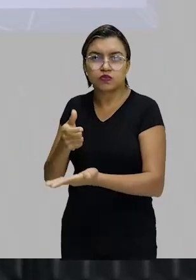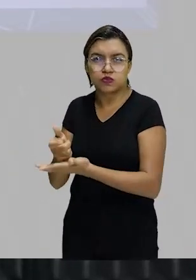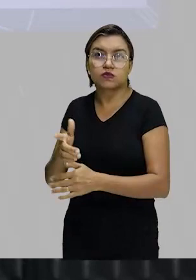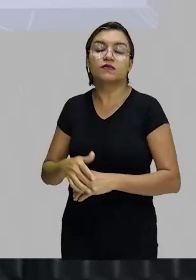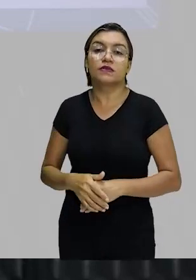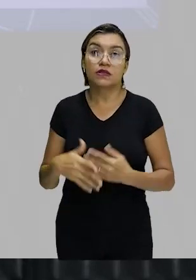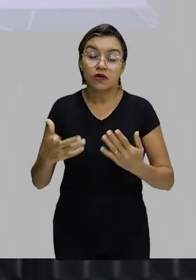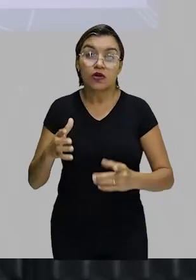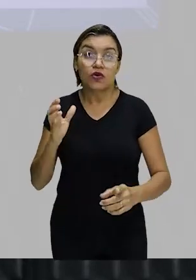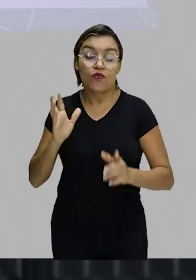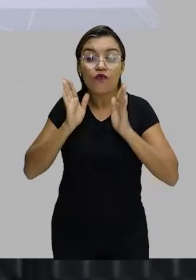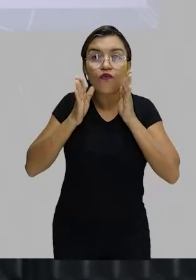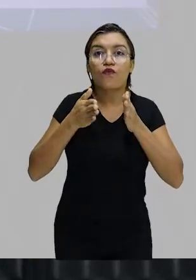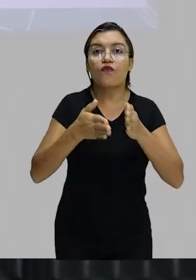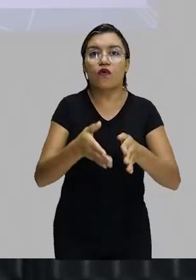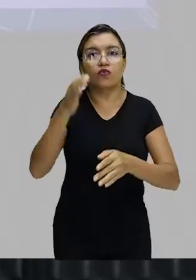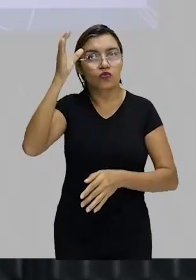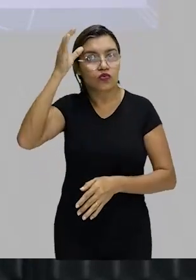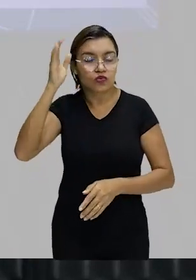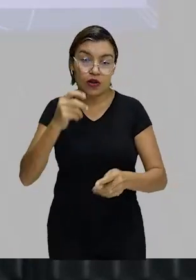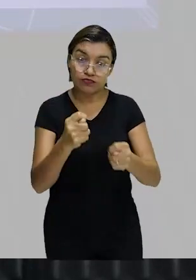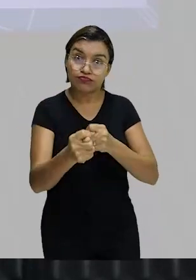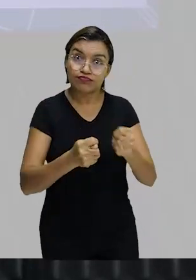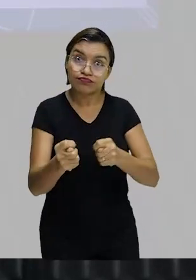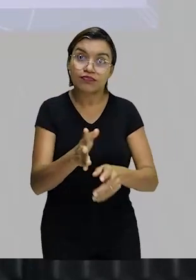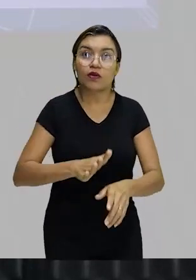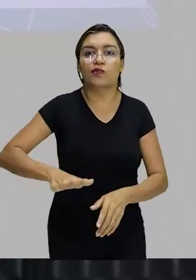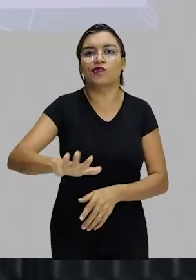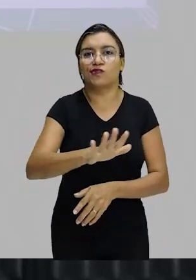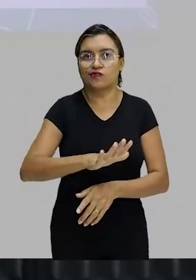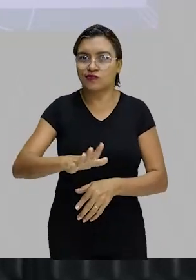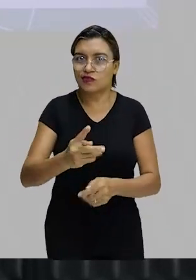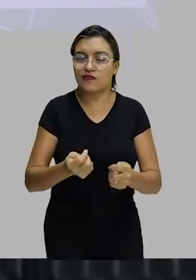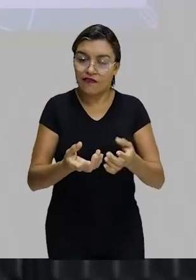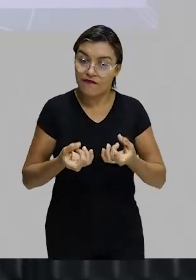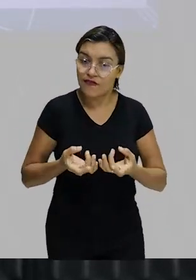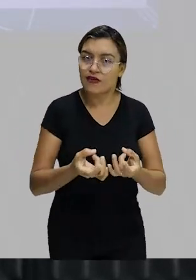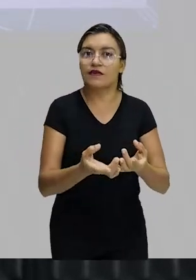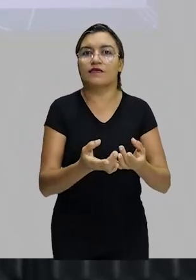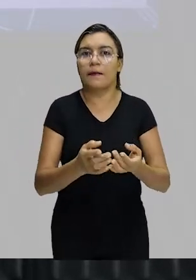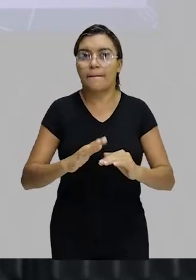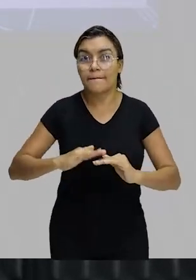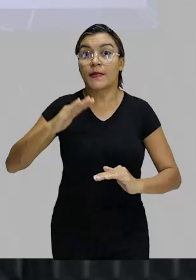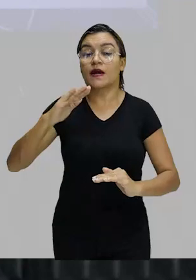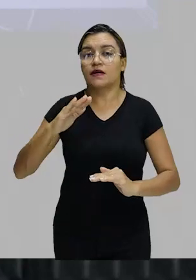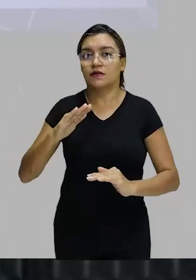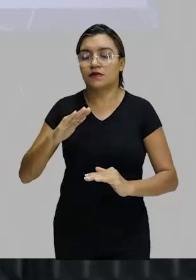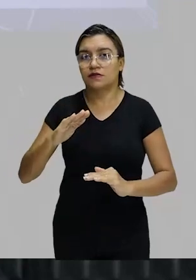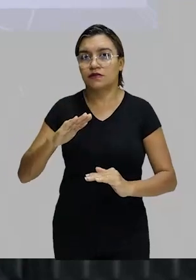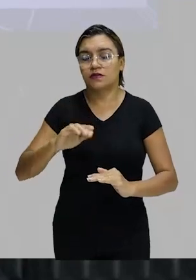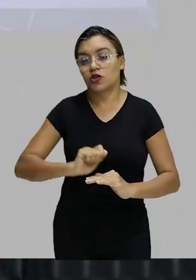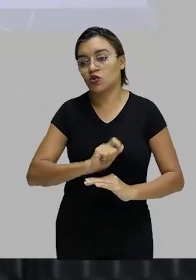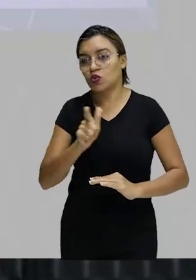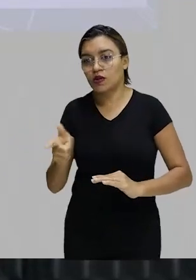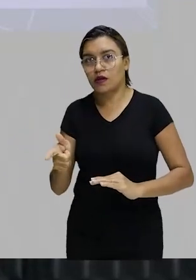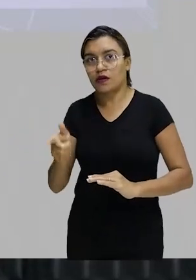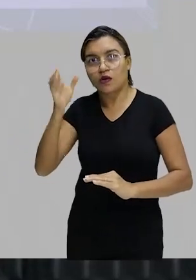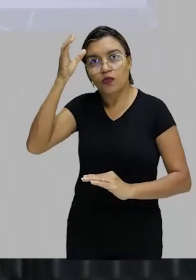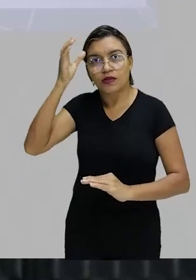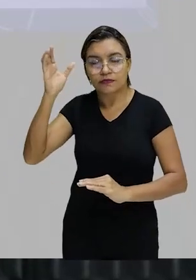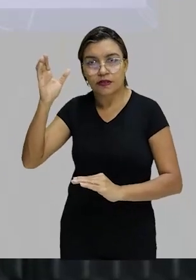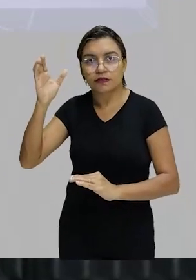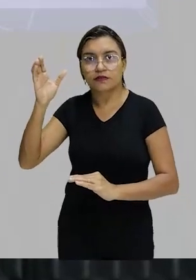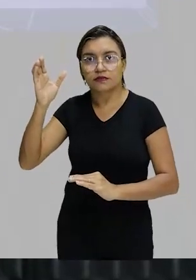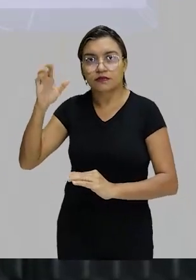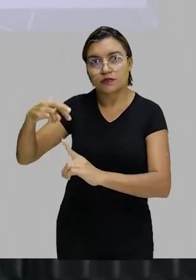foco cultural e comercial, melhor dizendo, um foco comercial maior até mesmo do que o aspecto cultural.